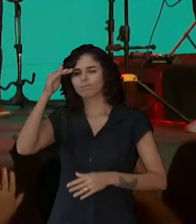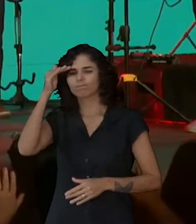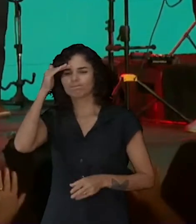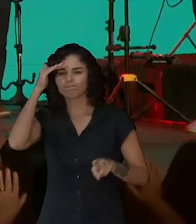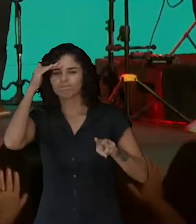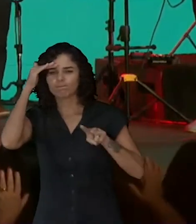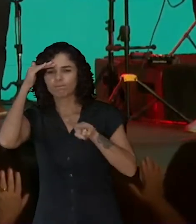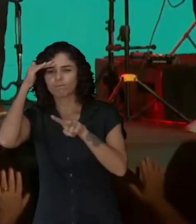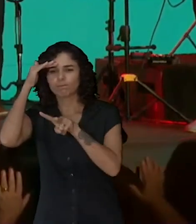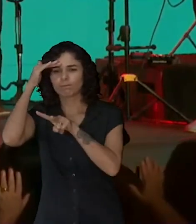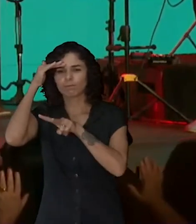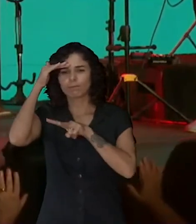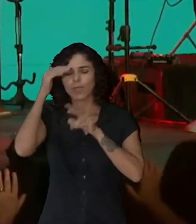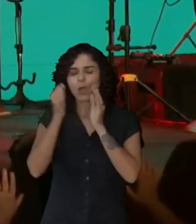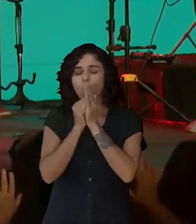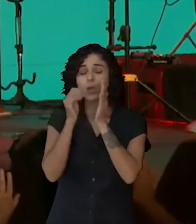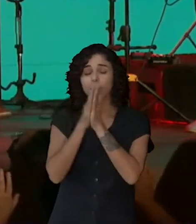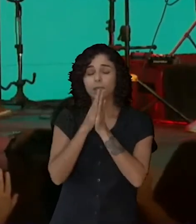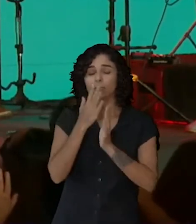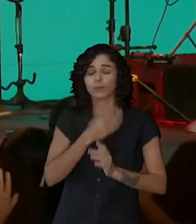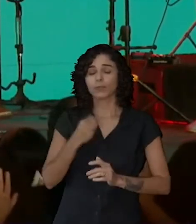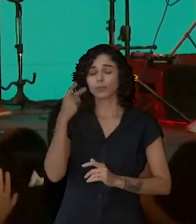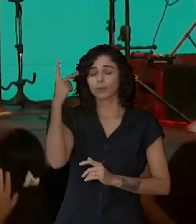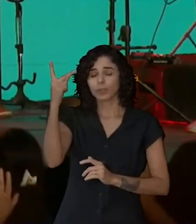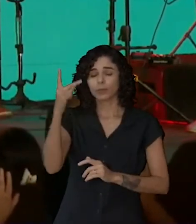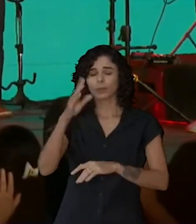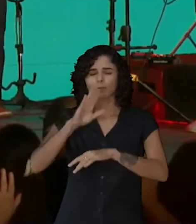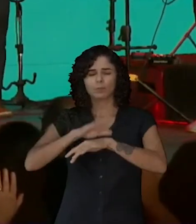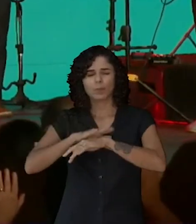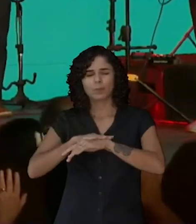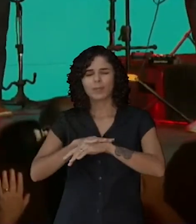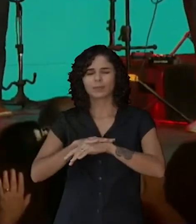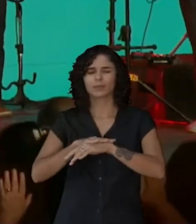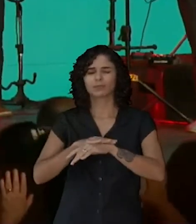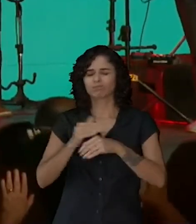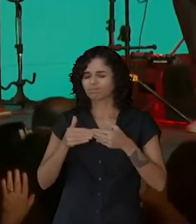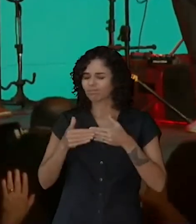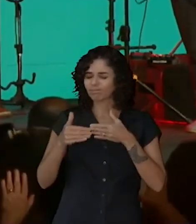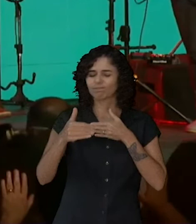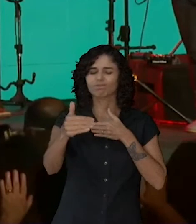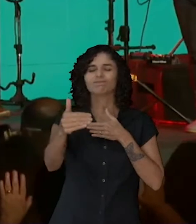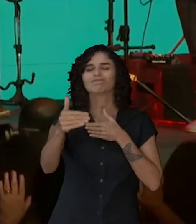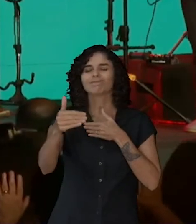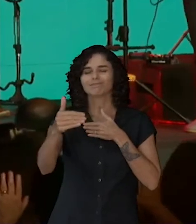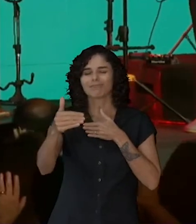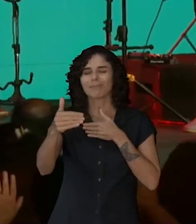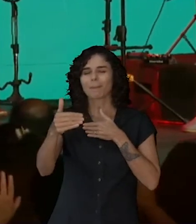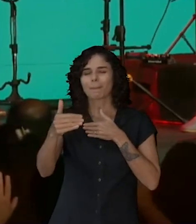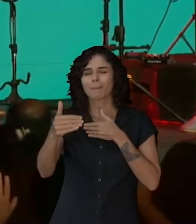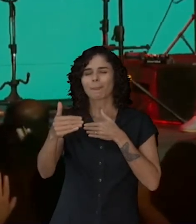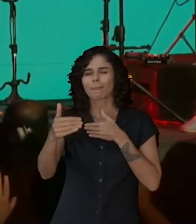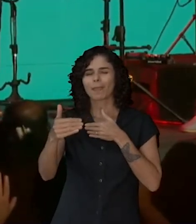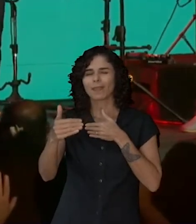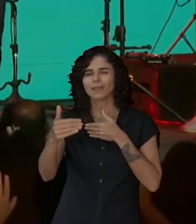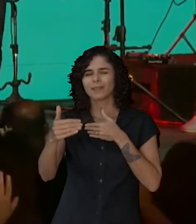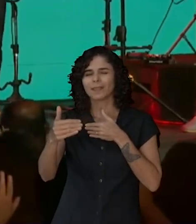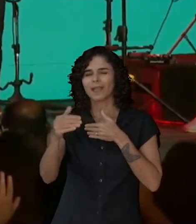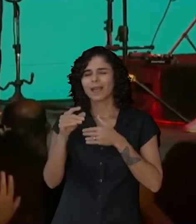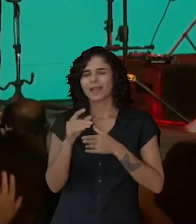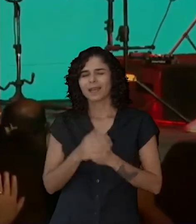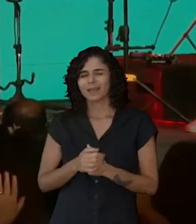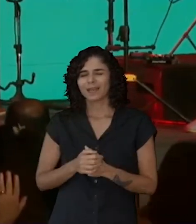enquanto nós ainda cantamos, depois quando nós estivermos saindo, não permita que os teus filhos saiam